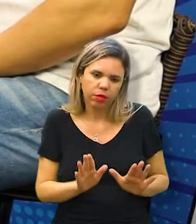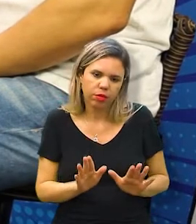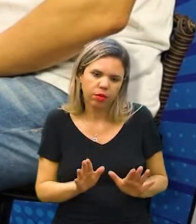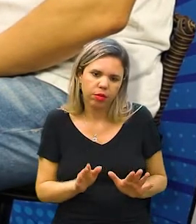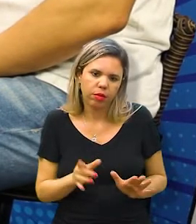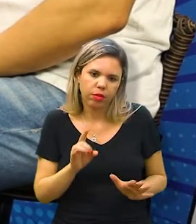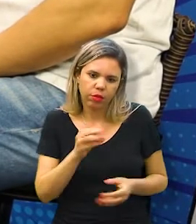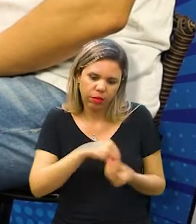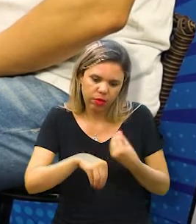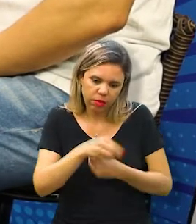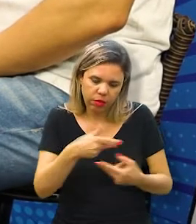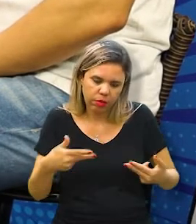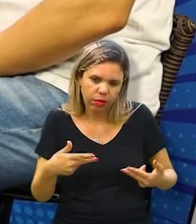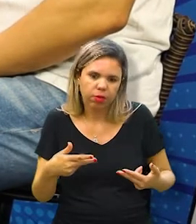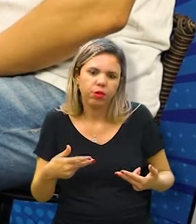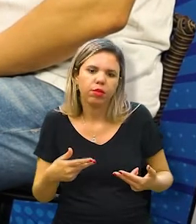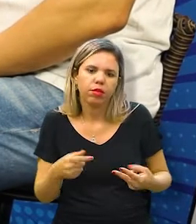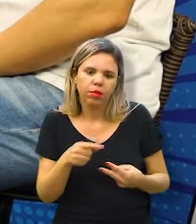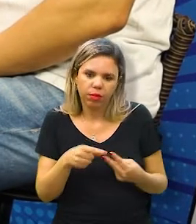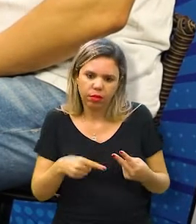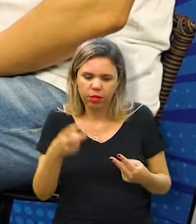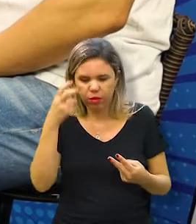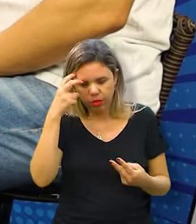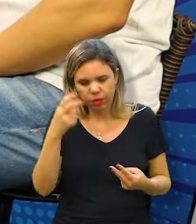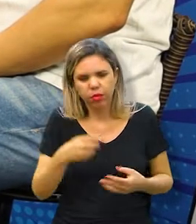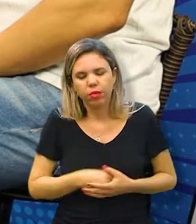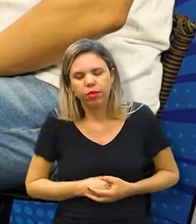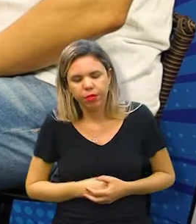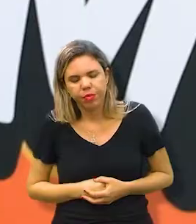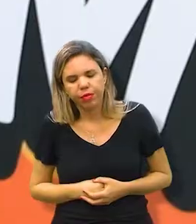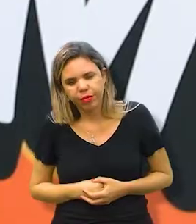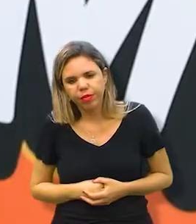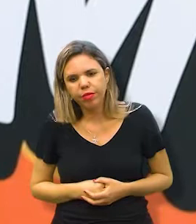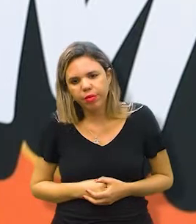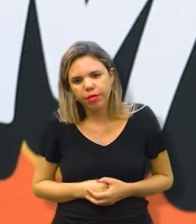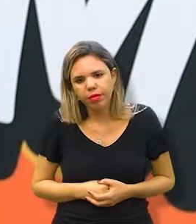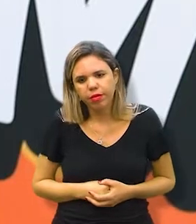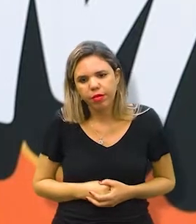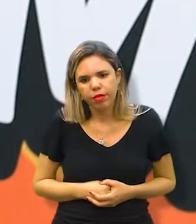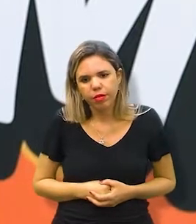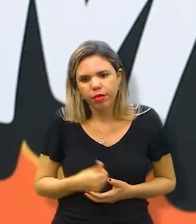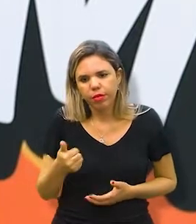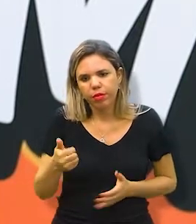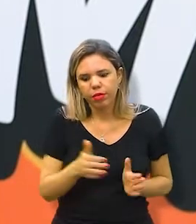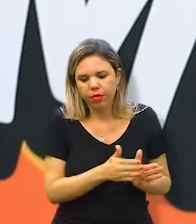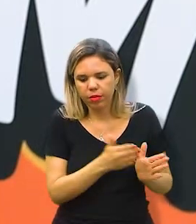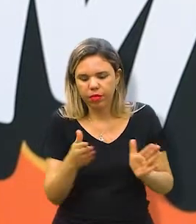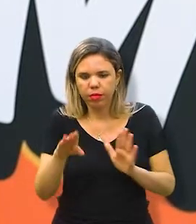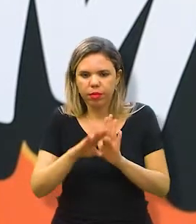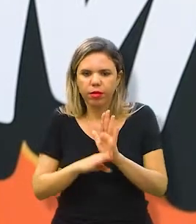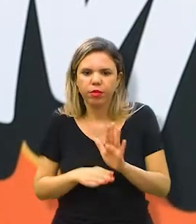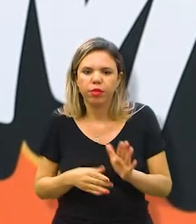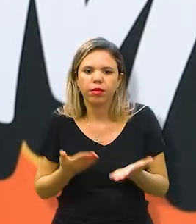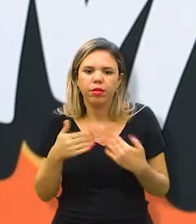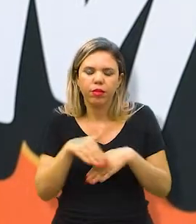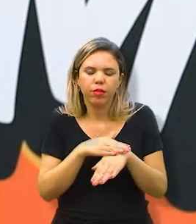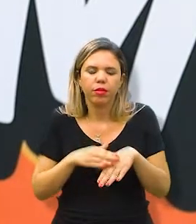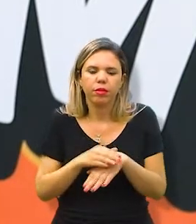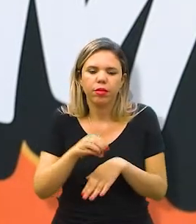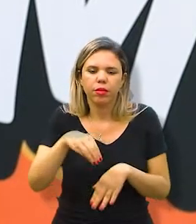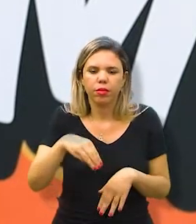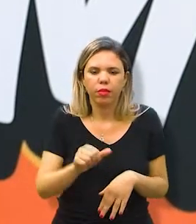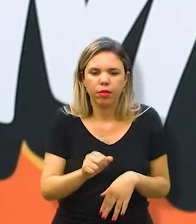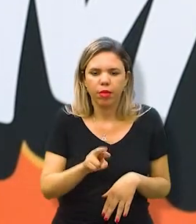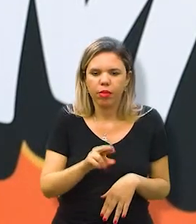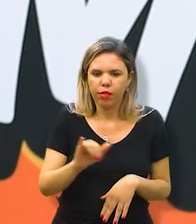eu prefiro adotar essa postura de ter a mistura das duas culturas. Kate, no primeiro bloco, eu conversei com a